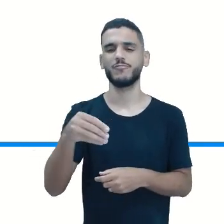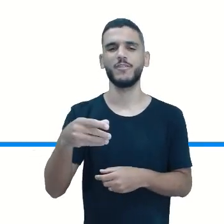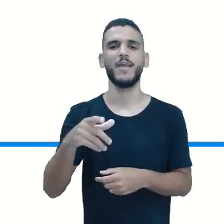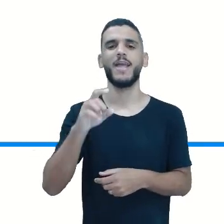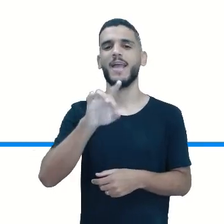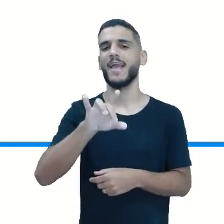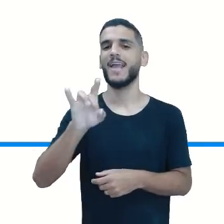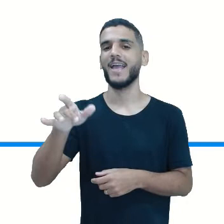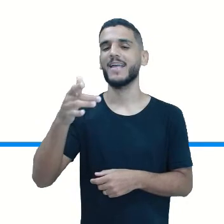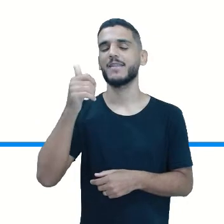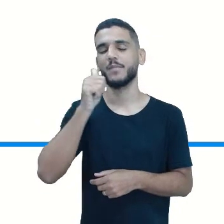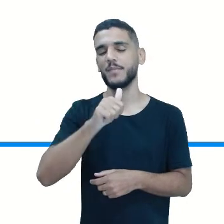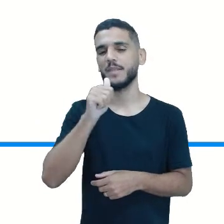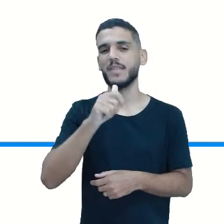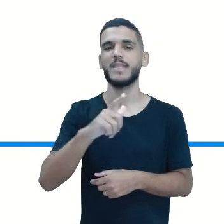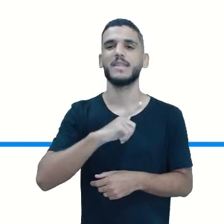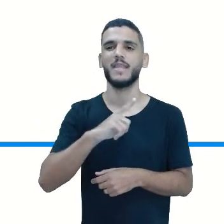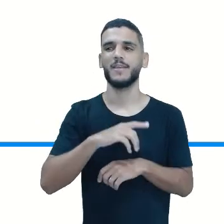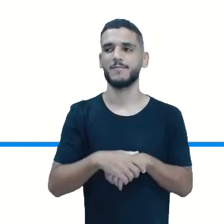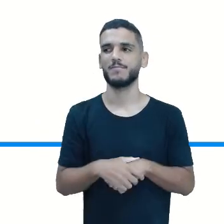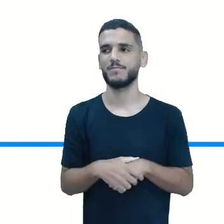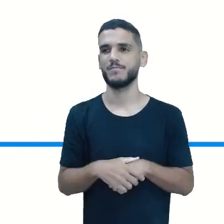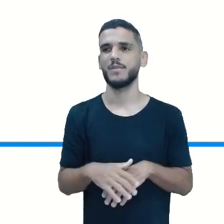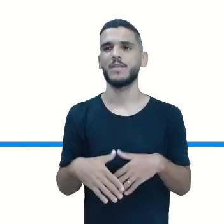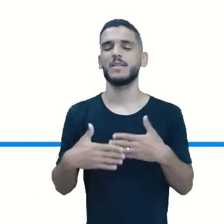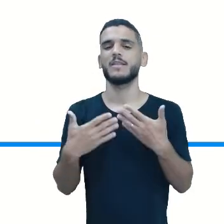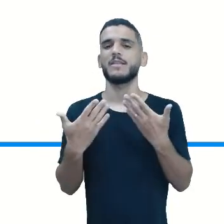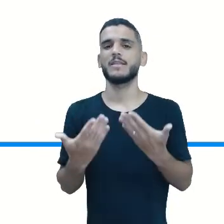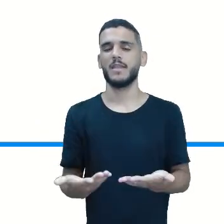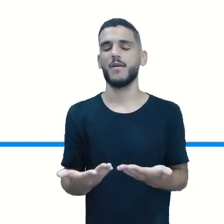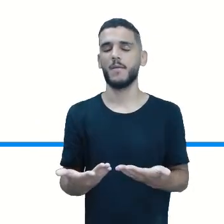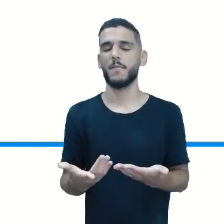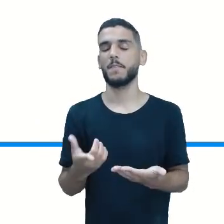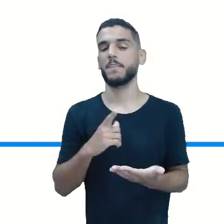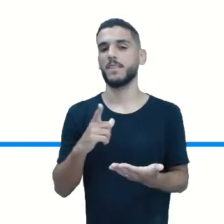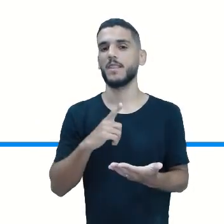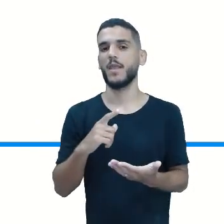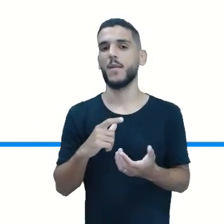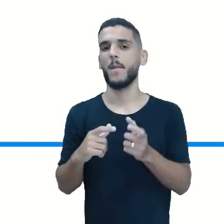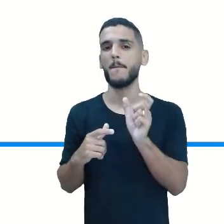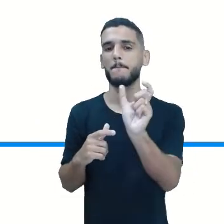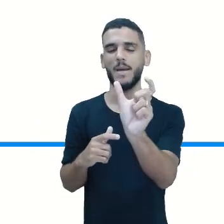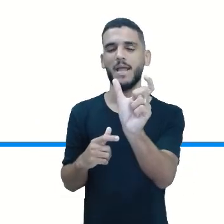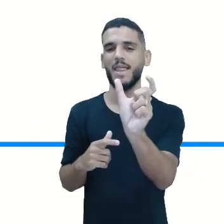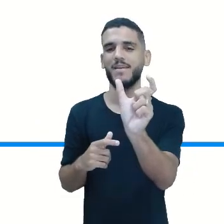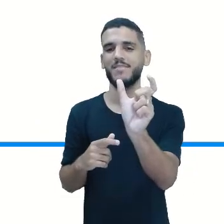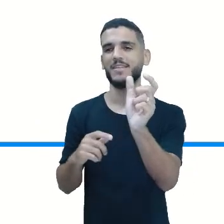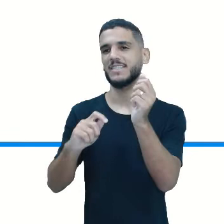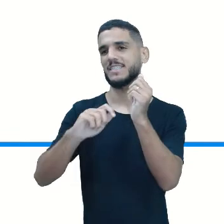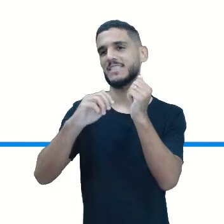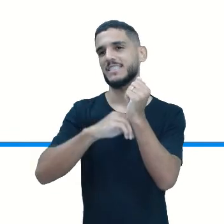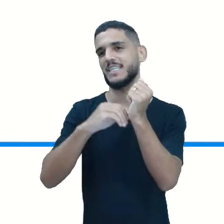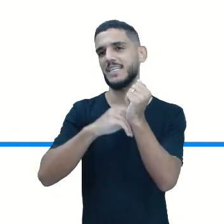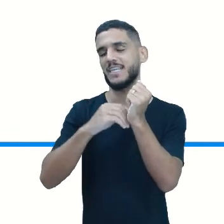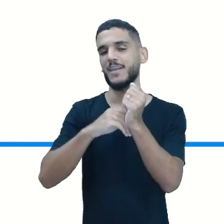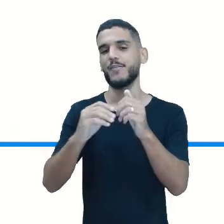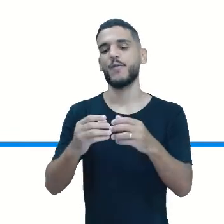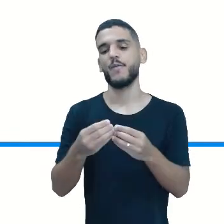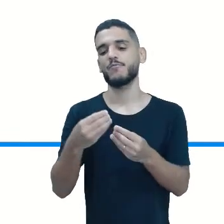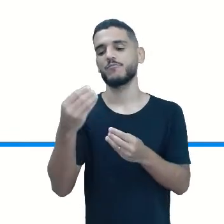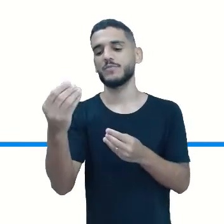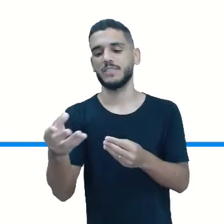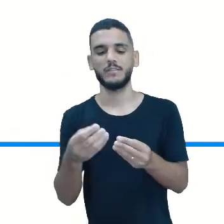vai ficar? Esse problema, ele está trazendo uma palavra aí que é chave, ó, que ela vai distribuir